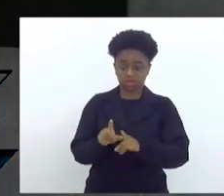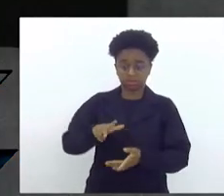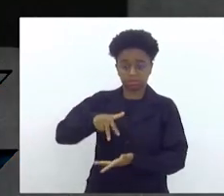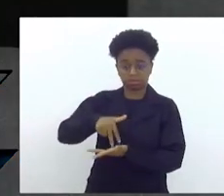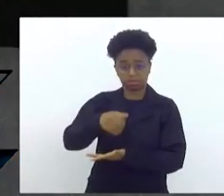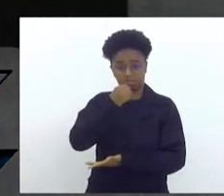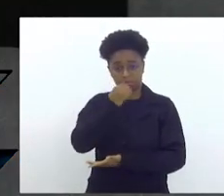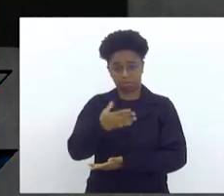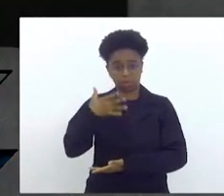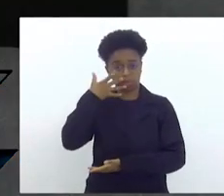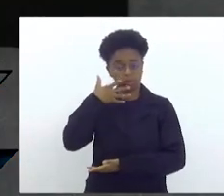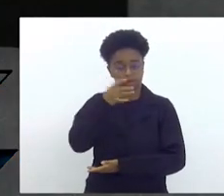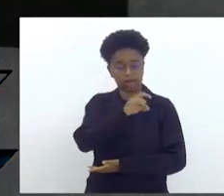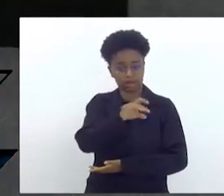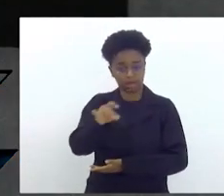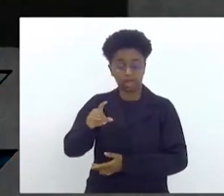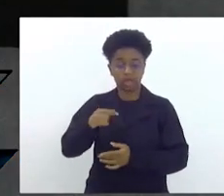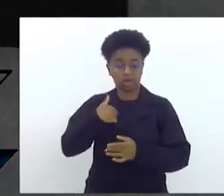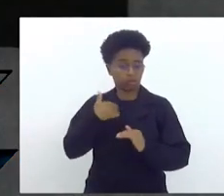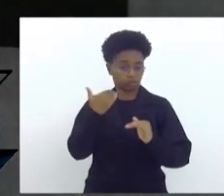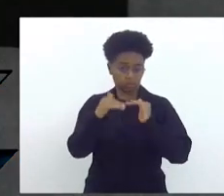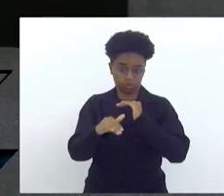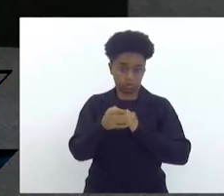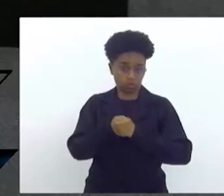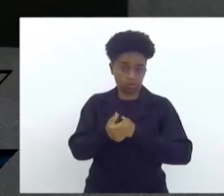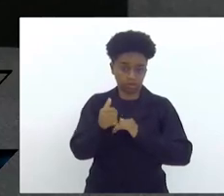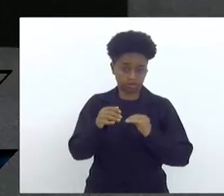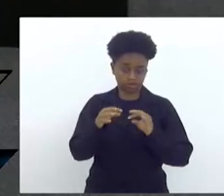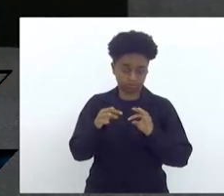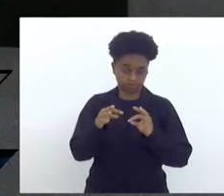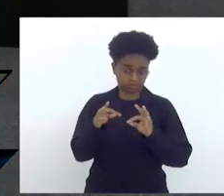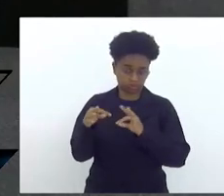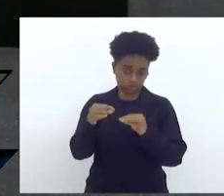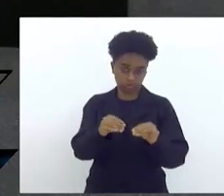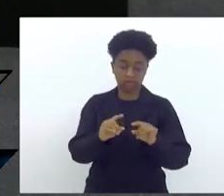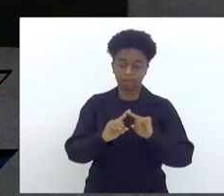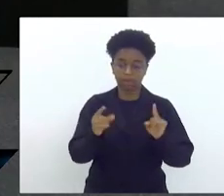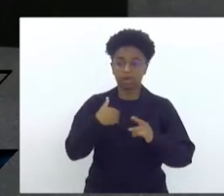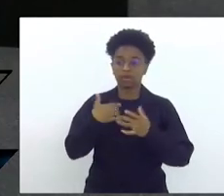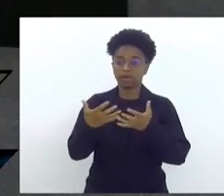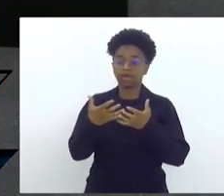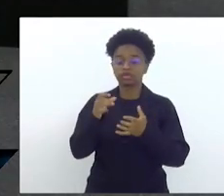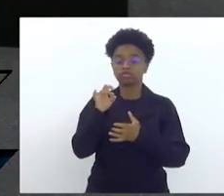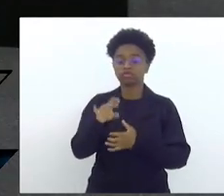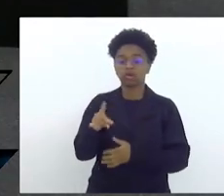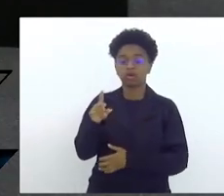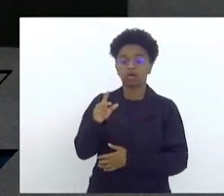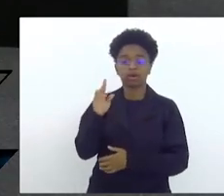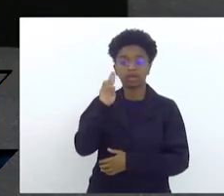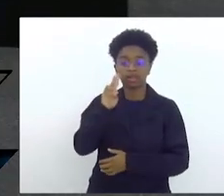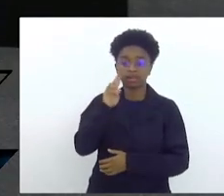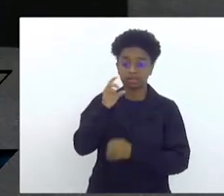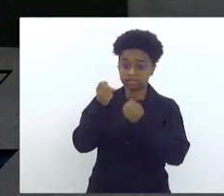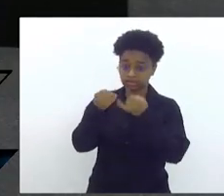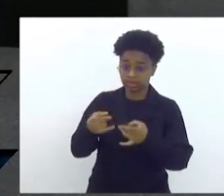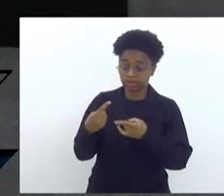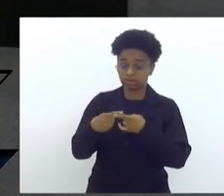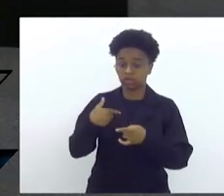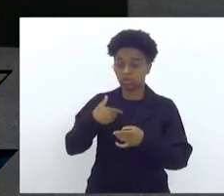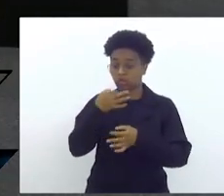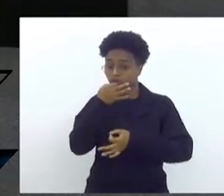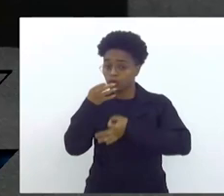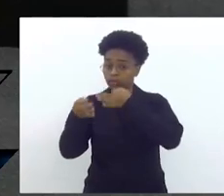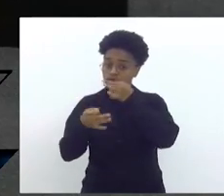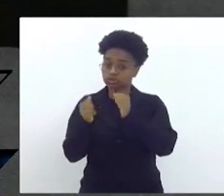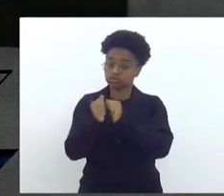parlamentares apesar de divergir de Quase tudo que foi dito aqui eu queria só salientar o que comentava com o deputado Flávio